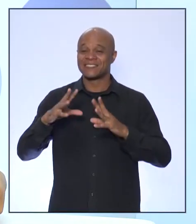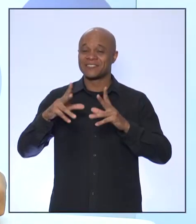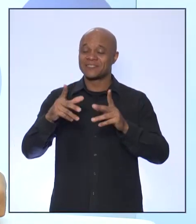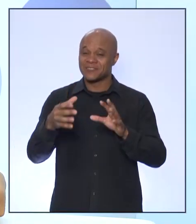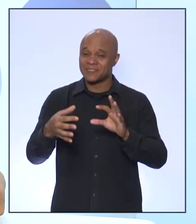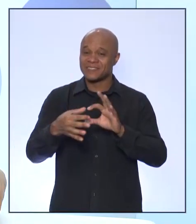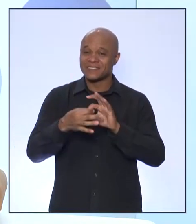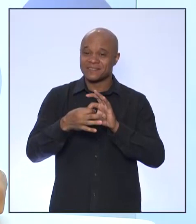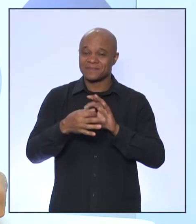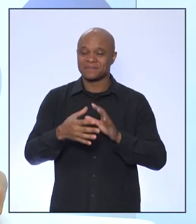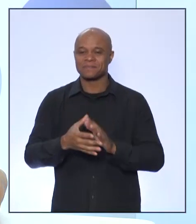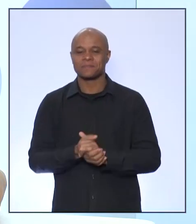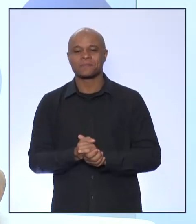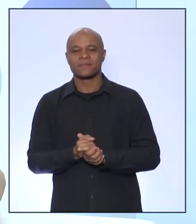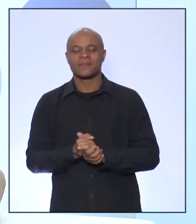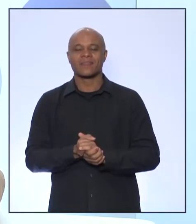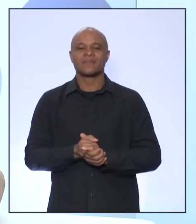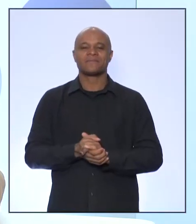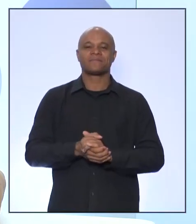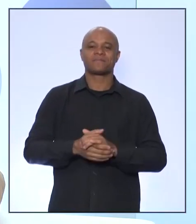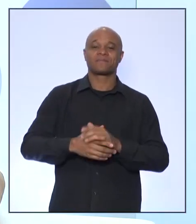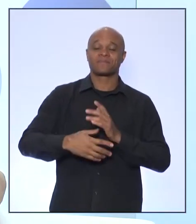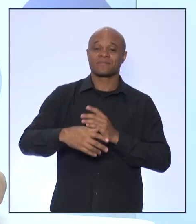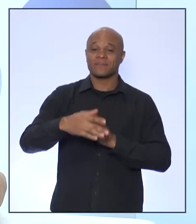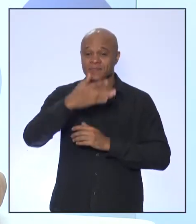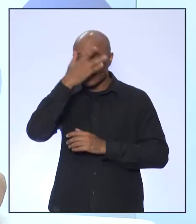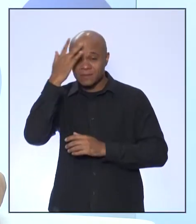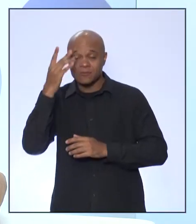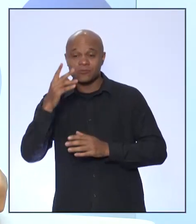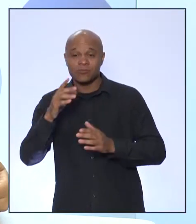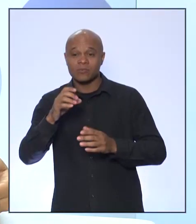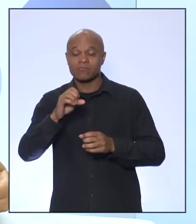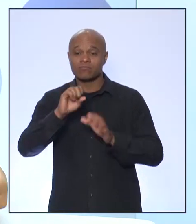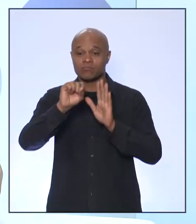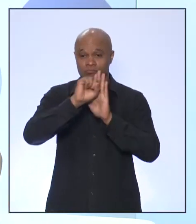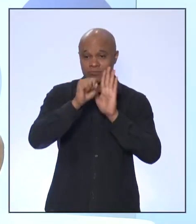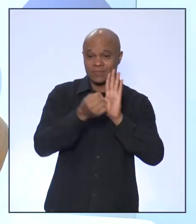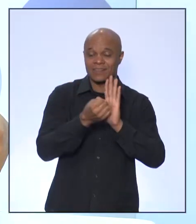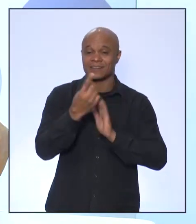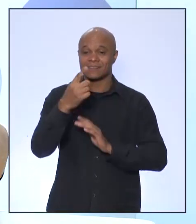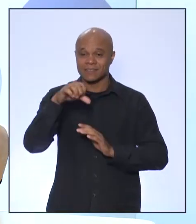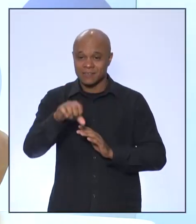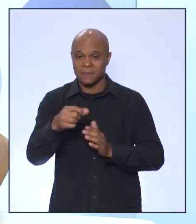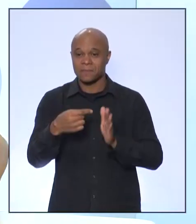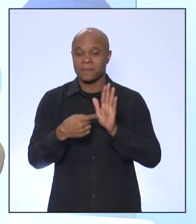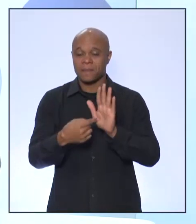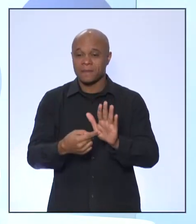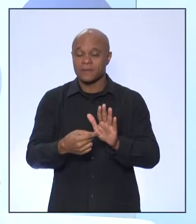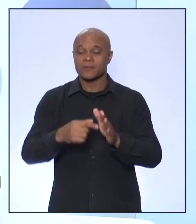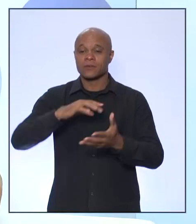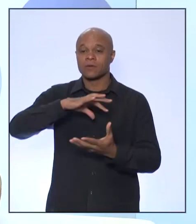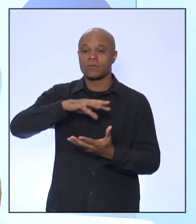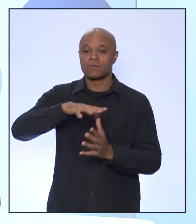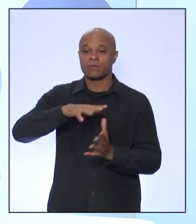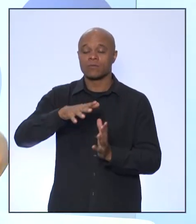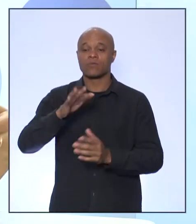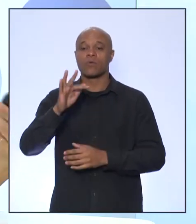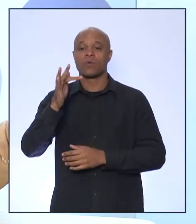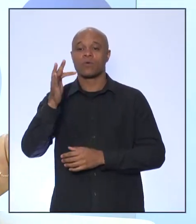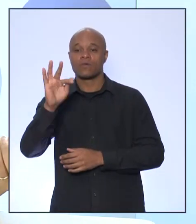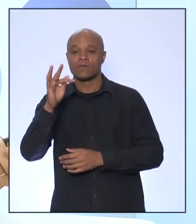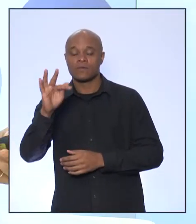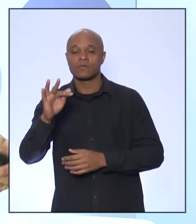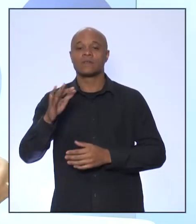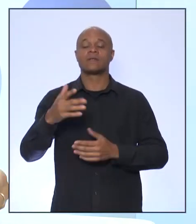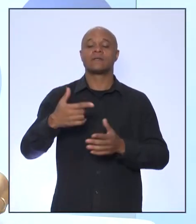século XIX, eles marcam a Revolução Francesa como o grande marco, né, a grande mudança entre o